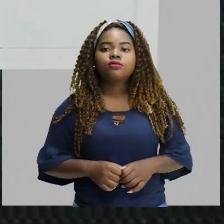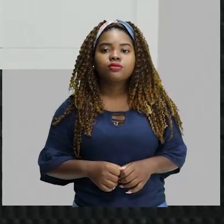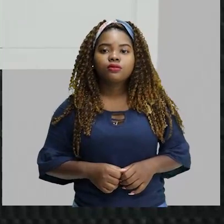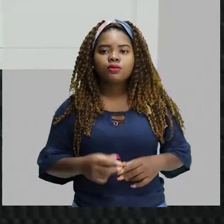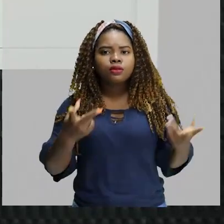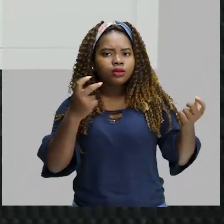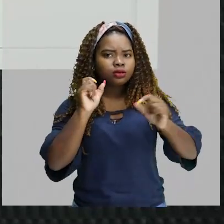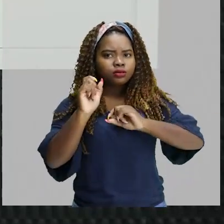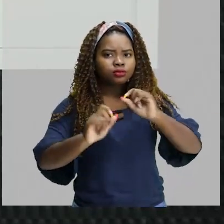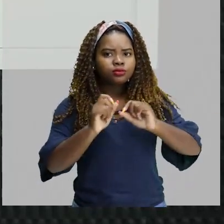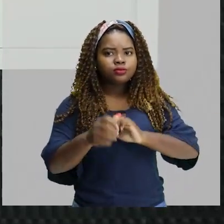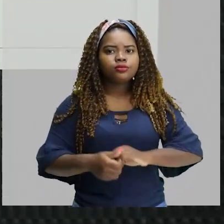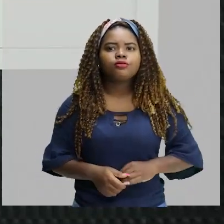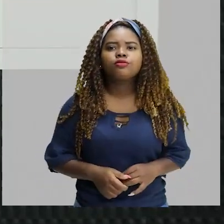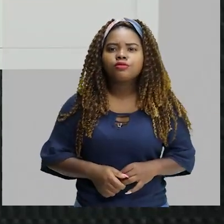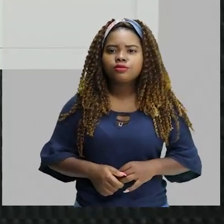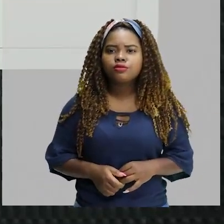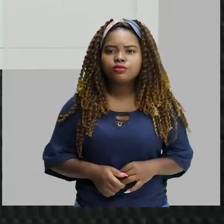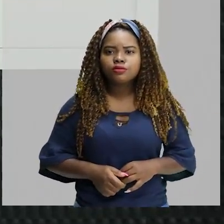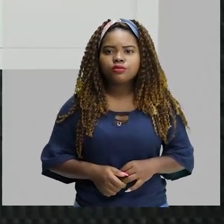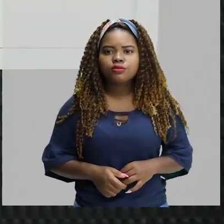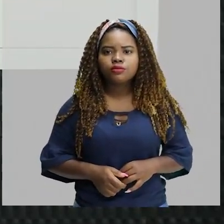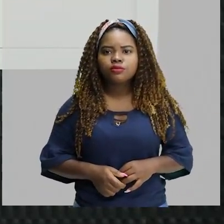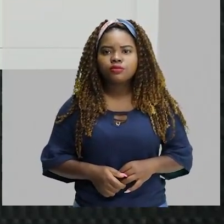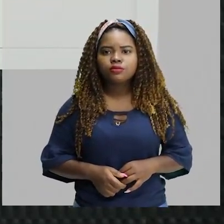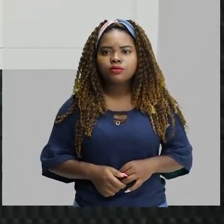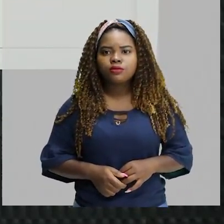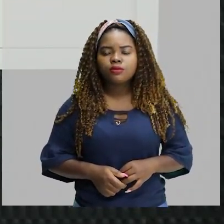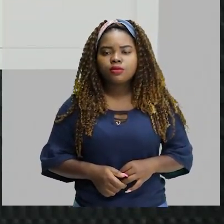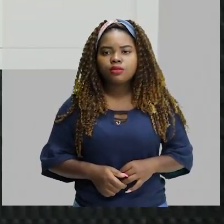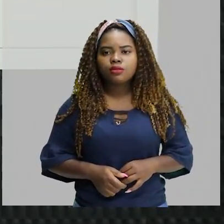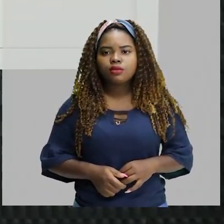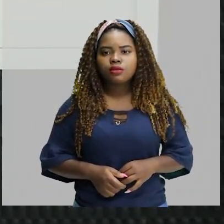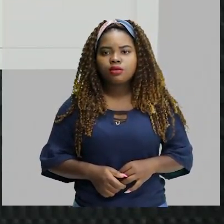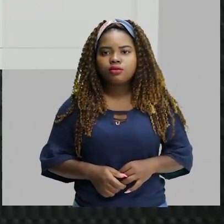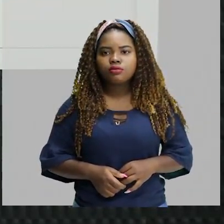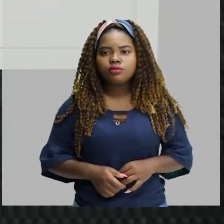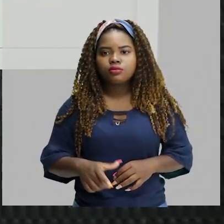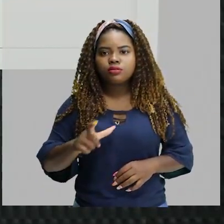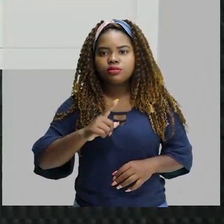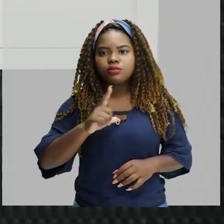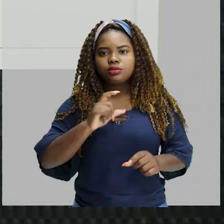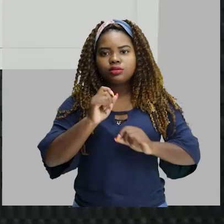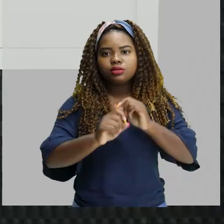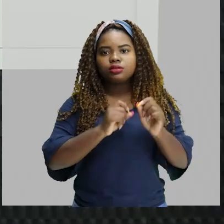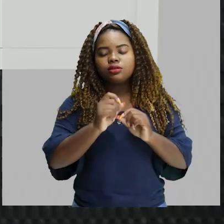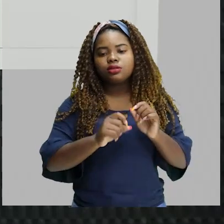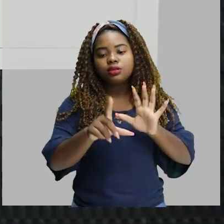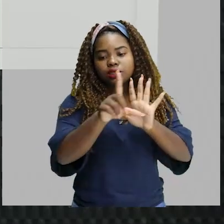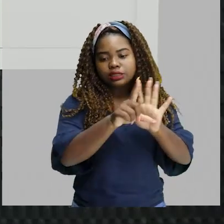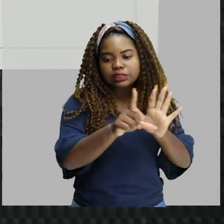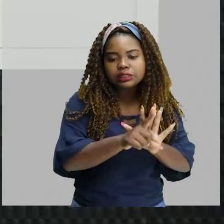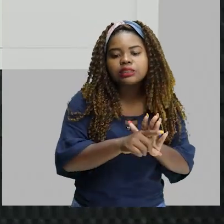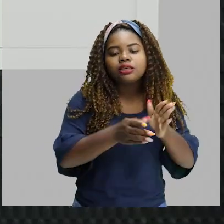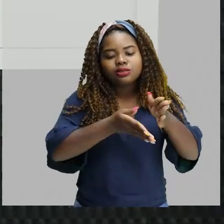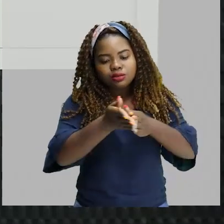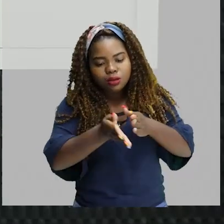você vai perceber lá que ele vai tratar dessas leis, certo? Destas recomendações,